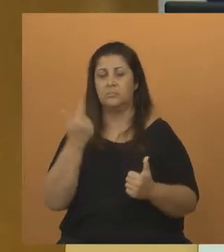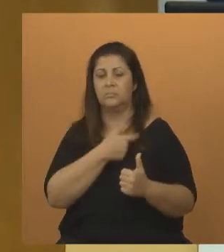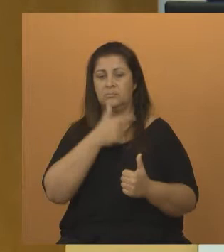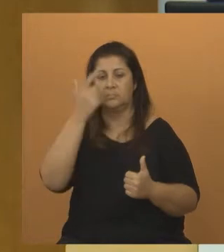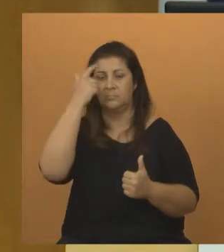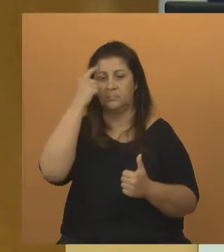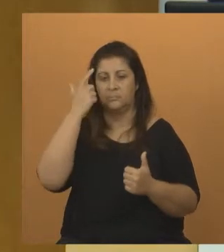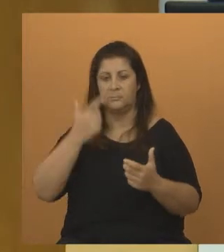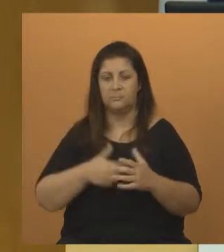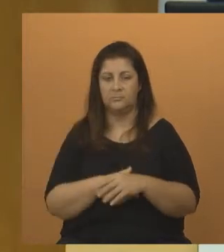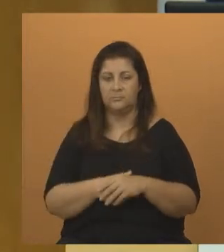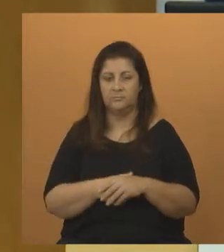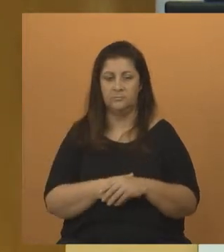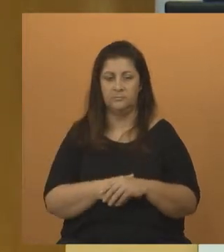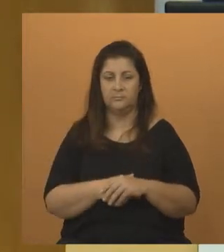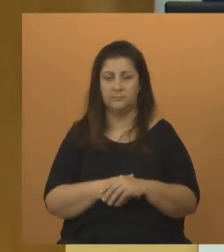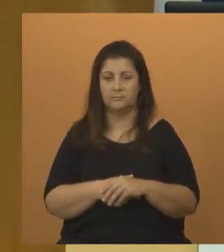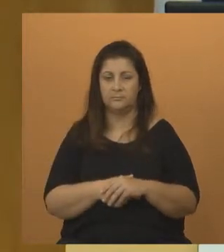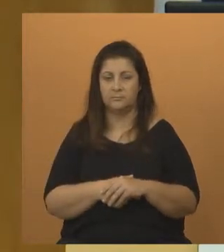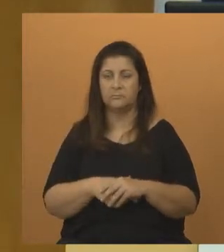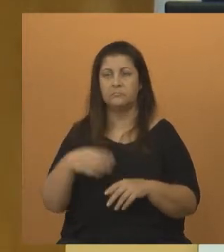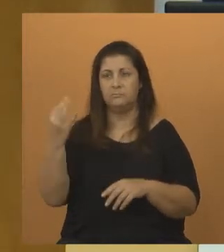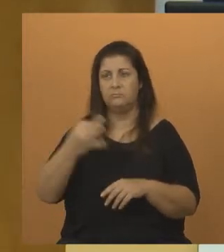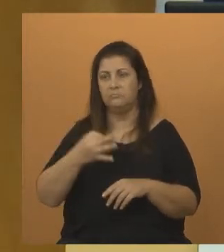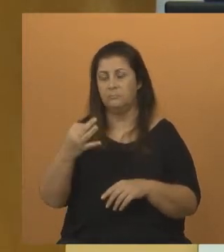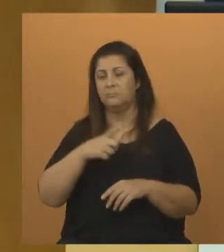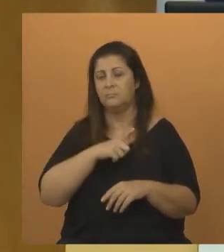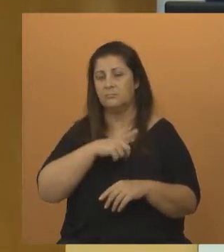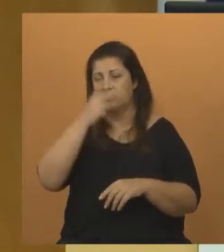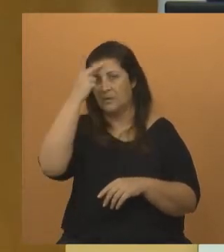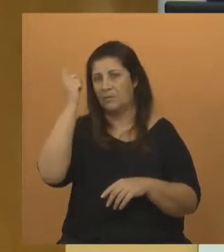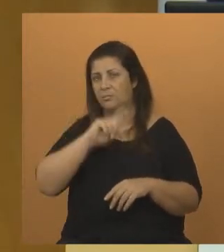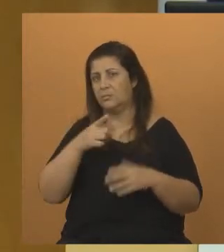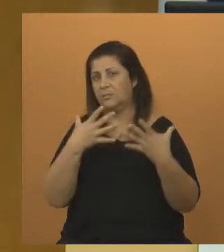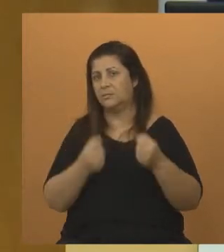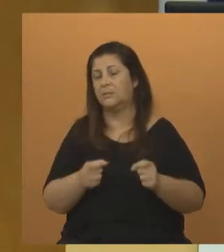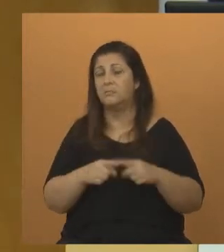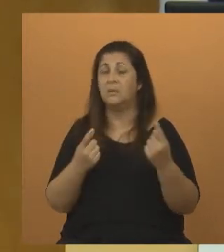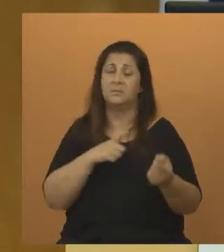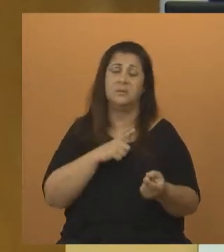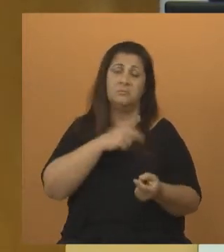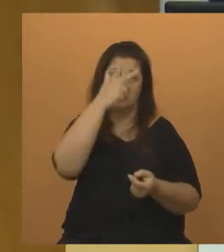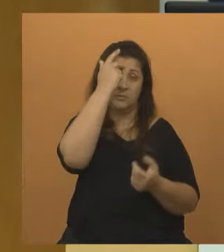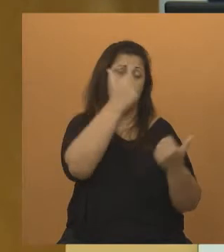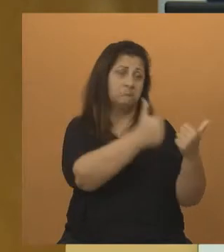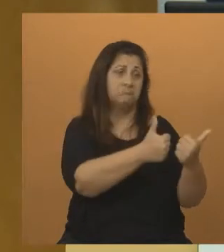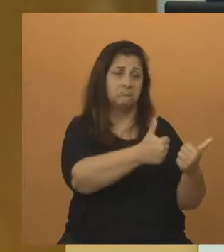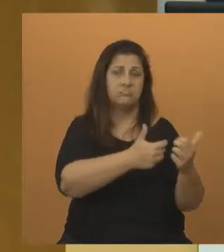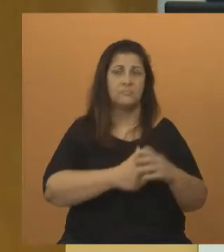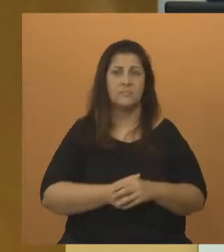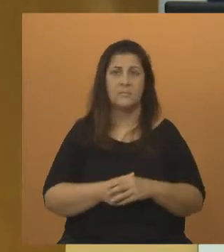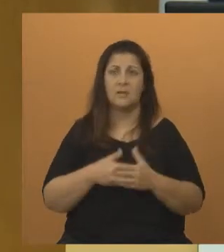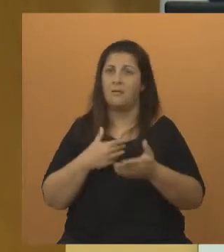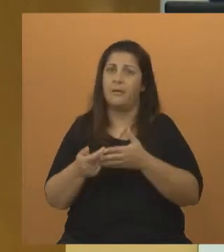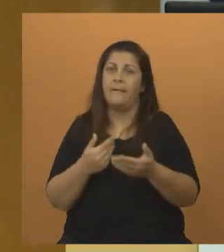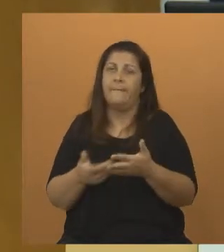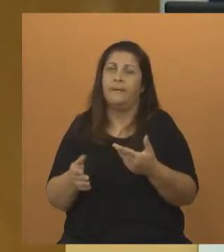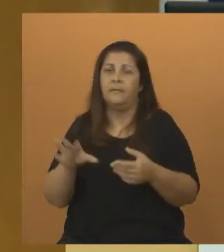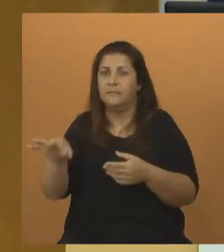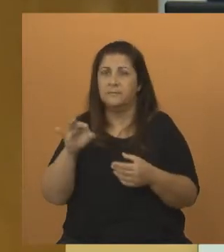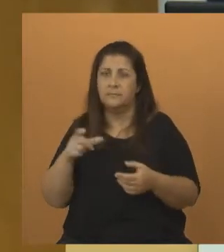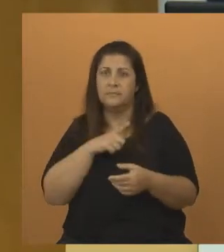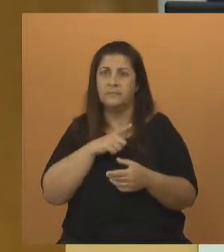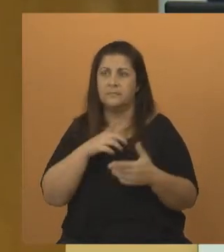né? E, com certeza, tem aquelas pessoas que é do contra, mas tem aquelas pessoas a favor. Qualquer decisão que a gente tomar aqui, a gente